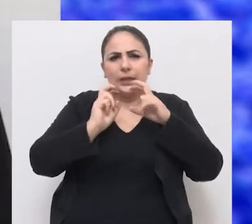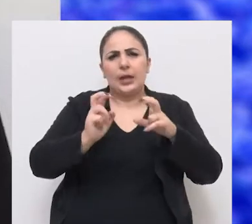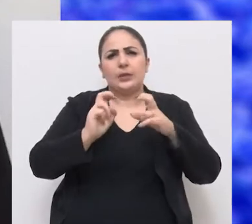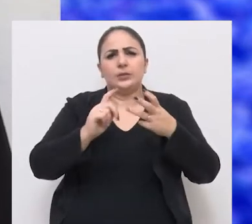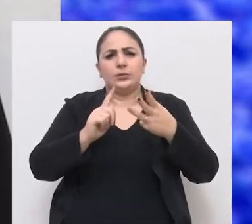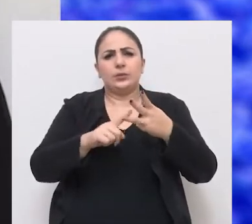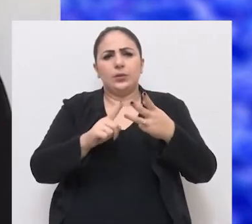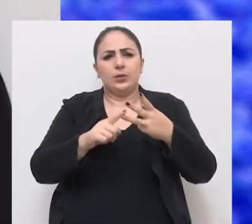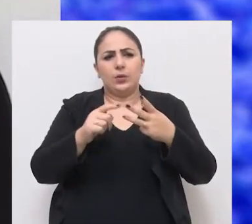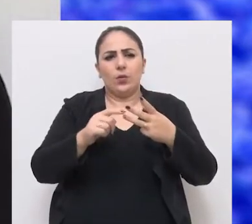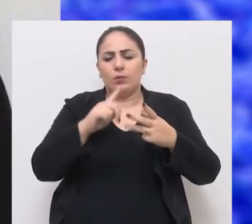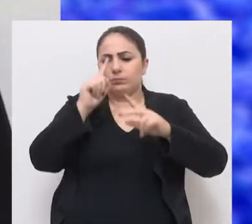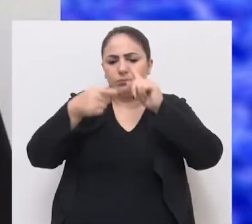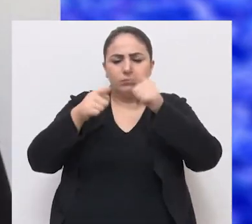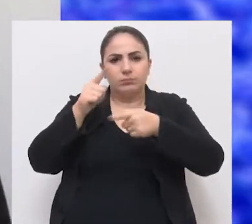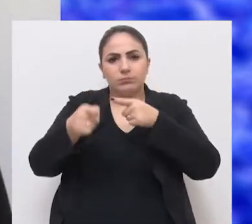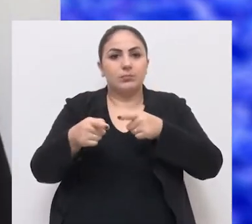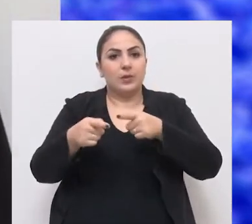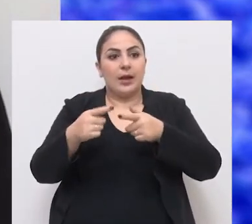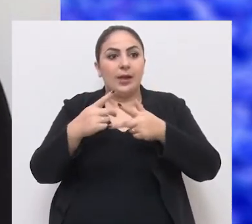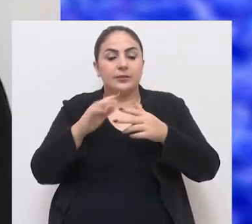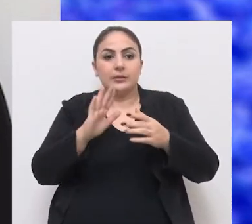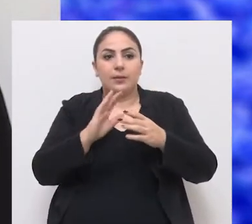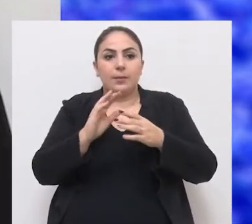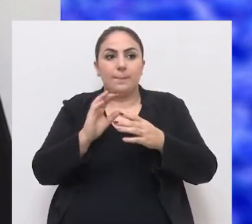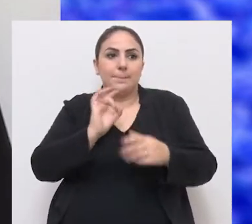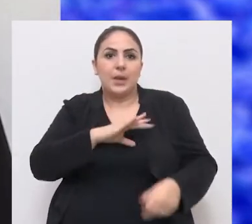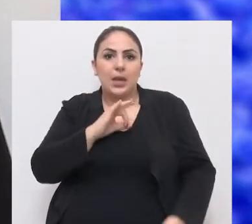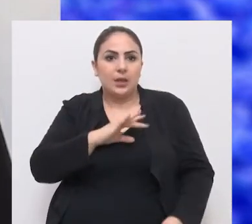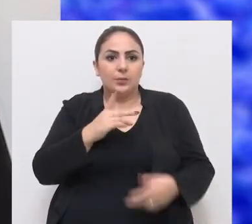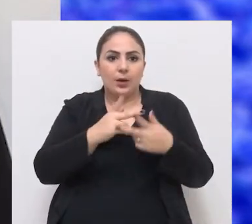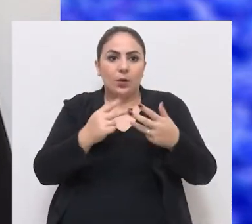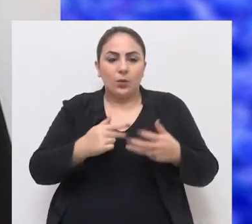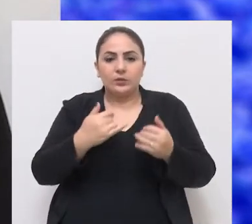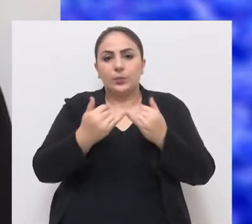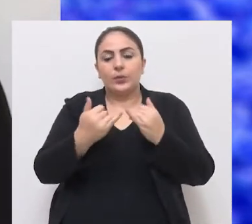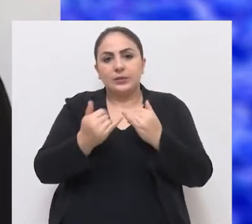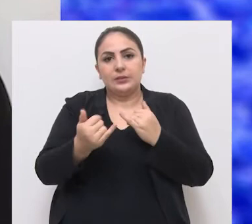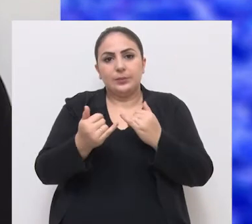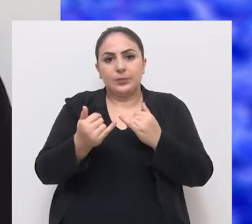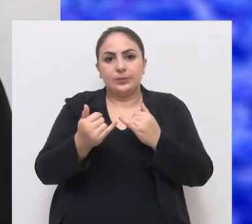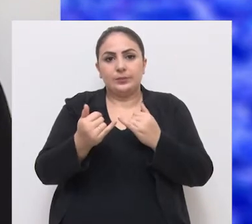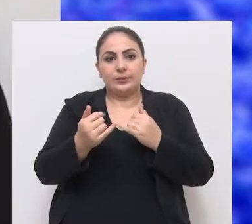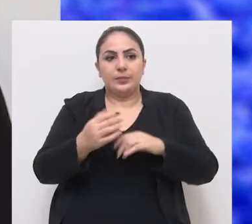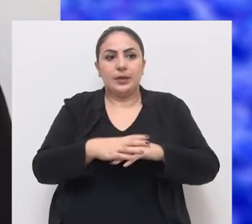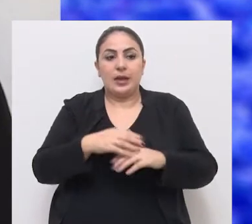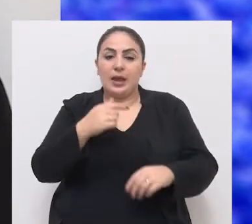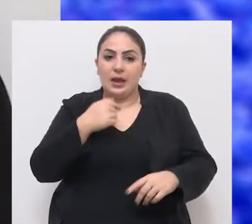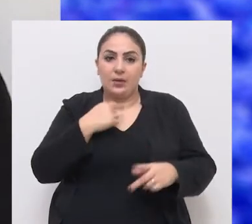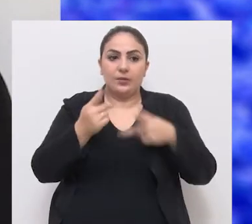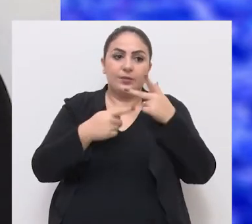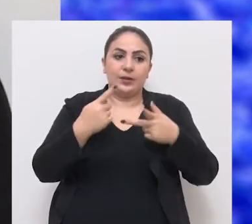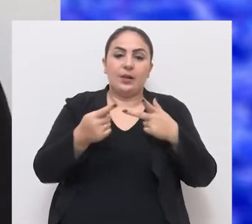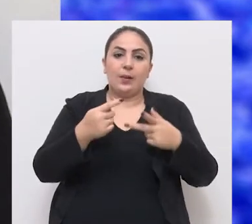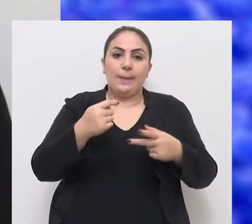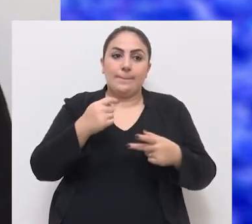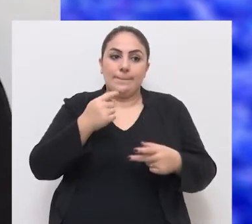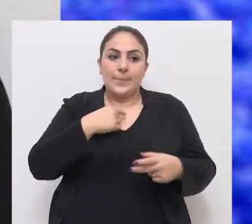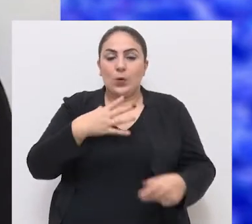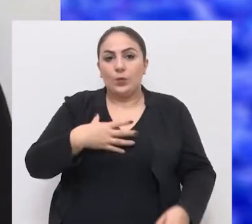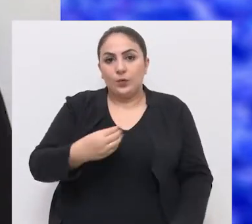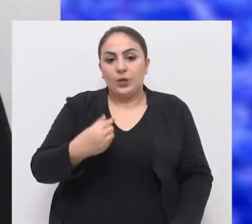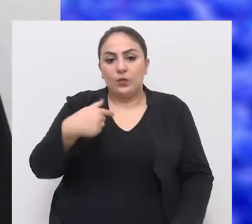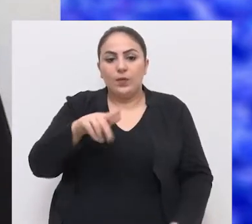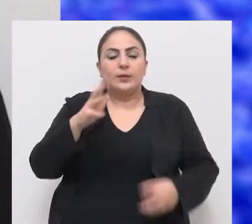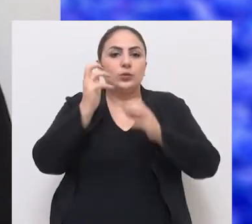gritando, destrambelhada, né? Dando uma ordem, ou às vezes acuada com uma ordem, por exemplo, eu desejo que meu filho eu quero